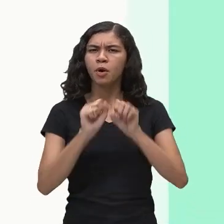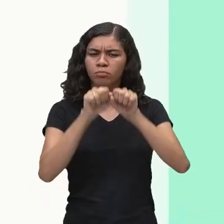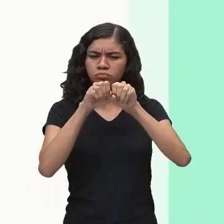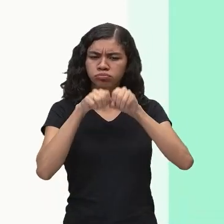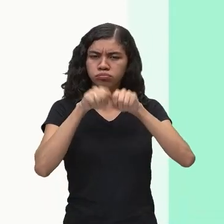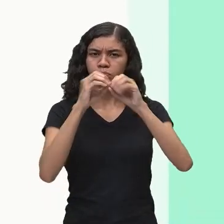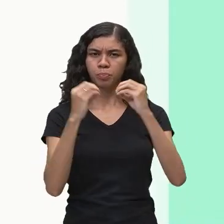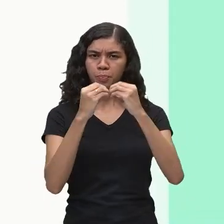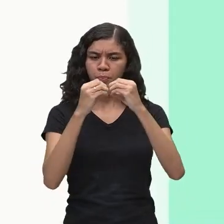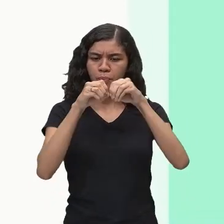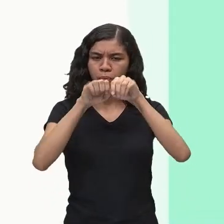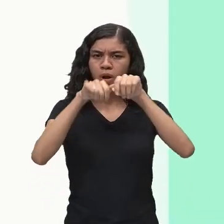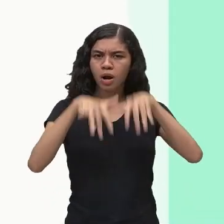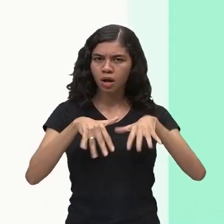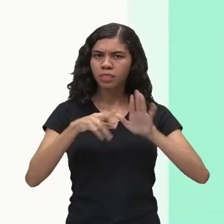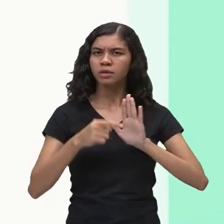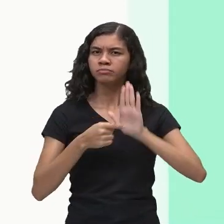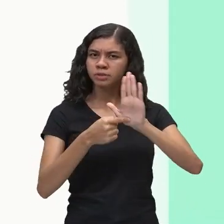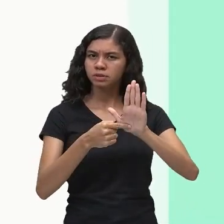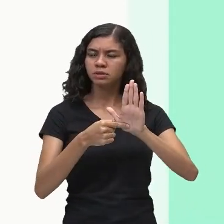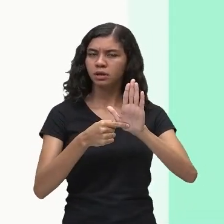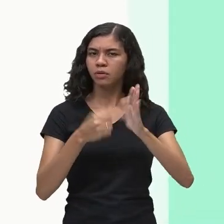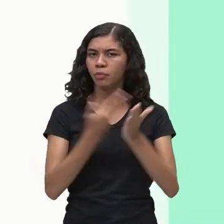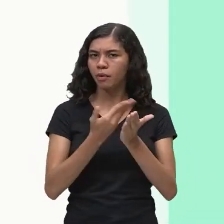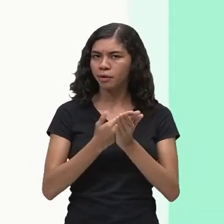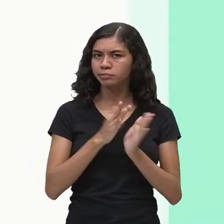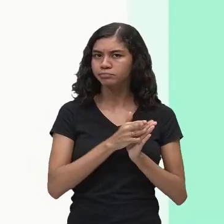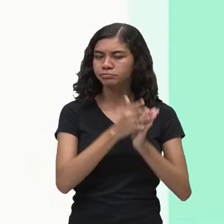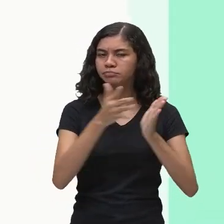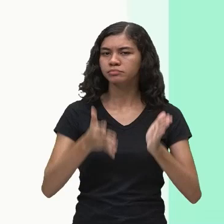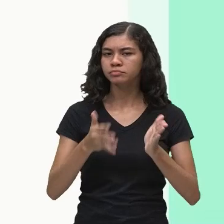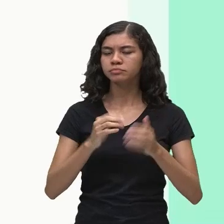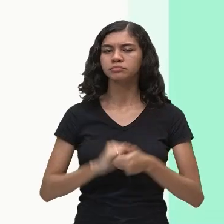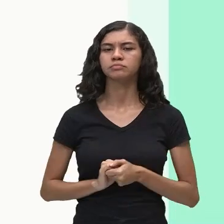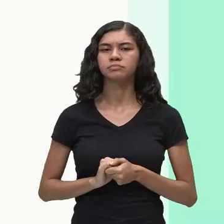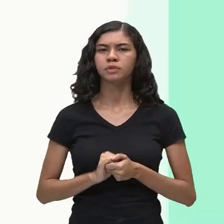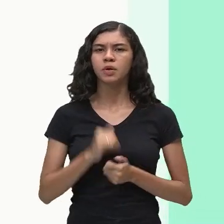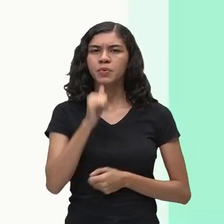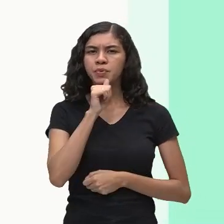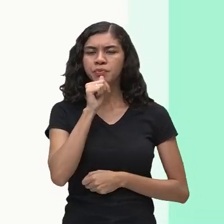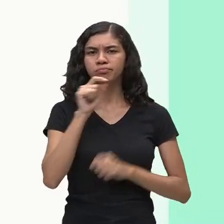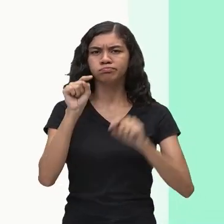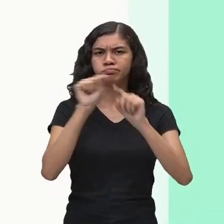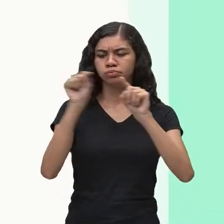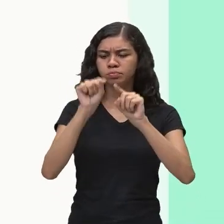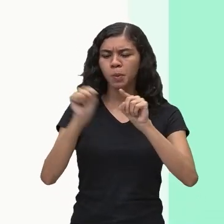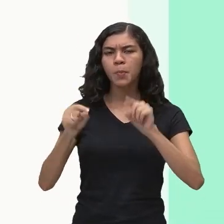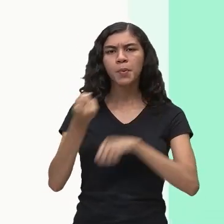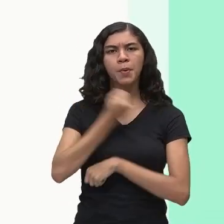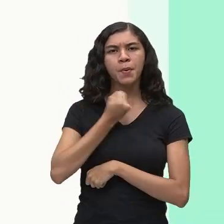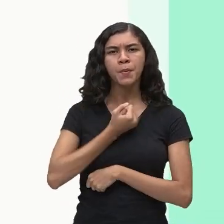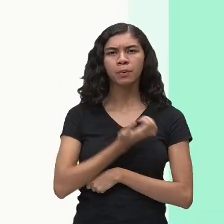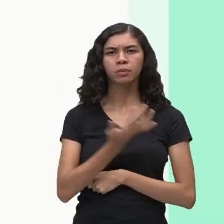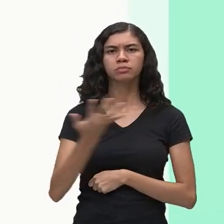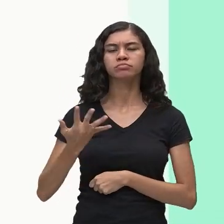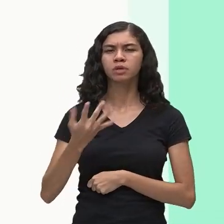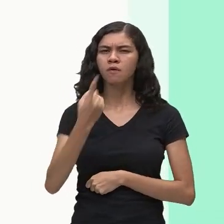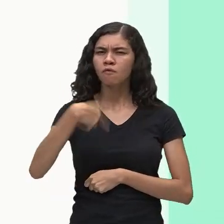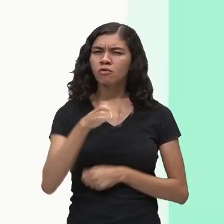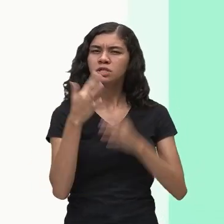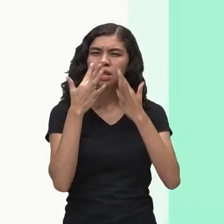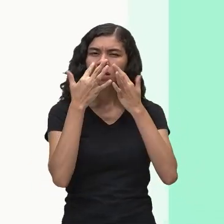vocês durante a nossa aula, e essas glândulas estão apontadas aí por números. Quero que vocês prestem bem atenção no